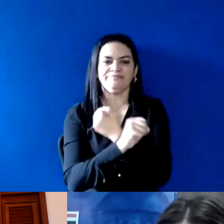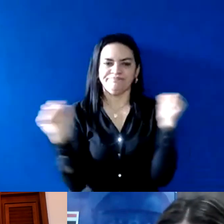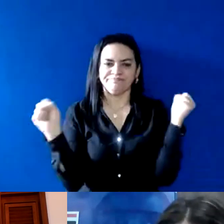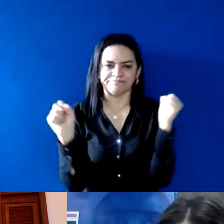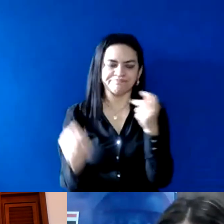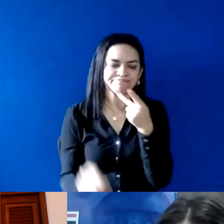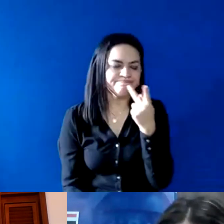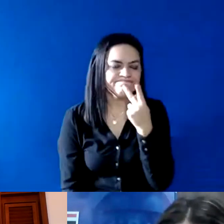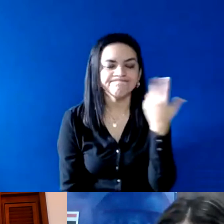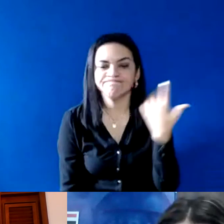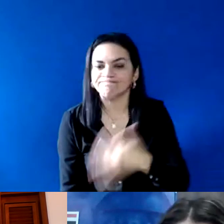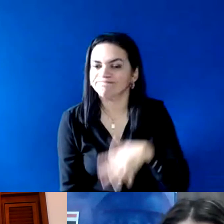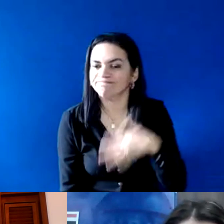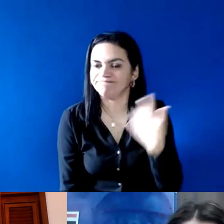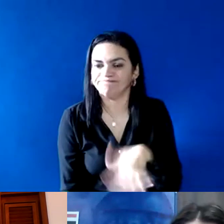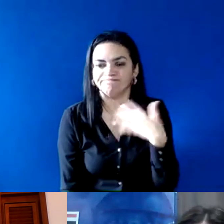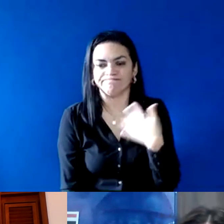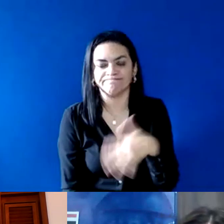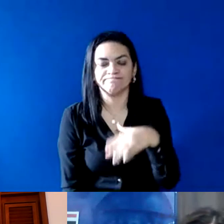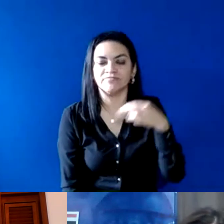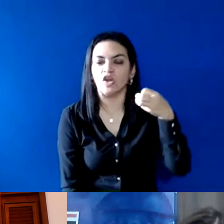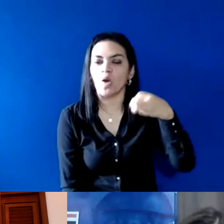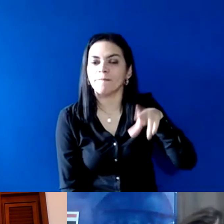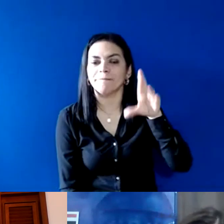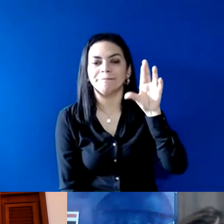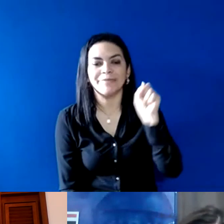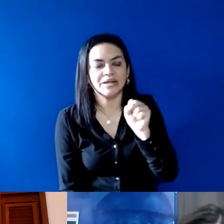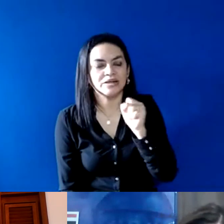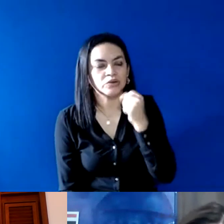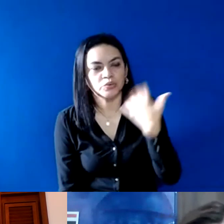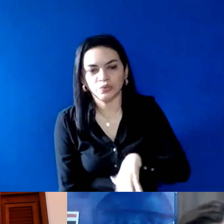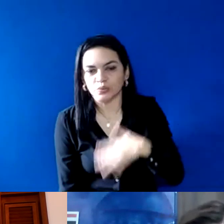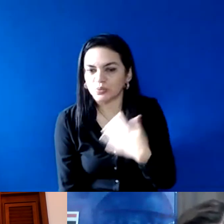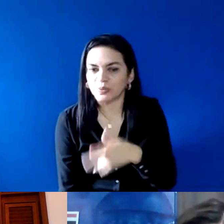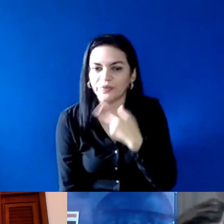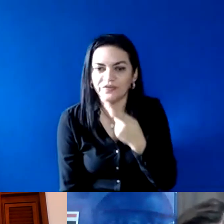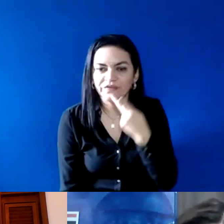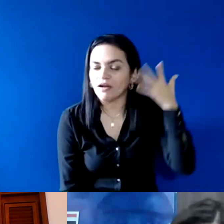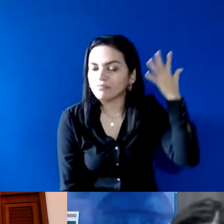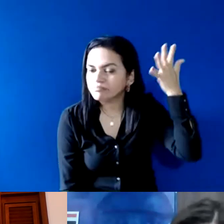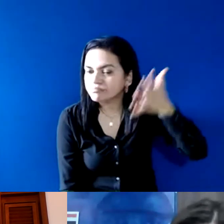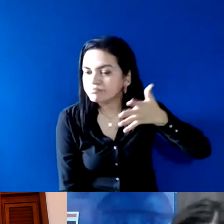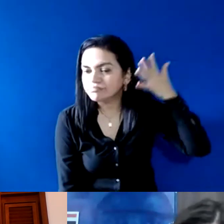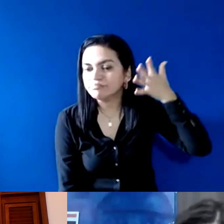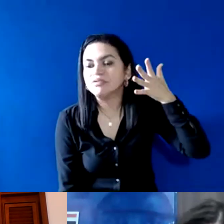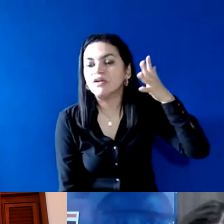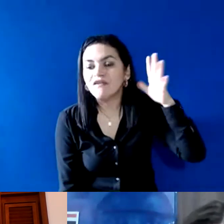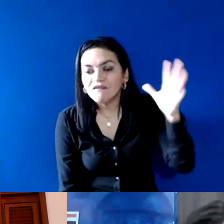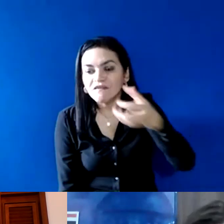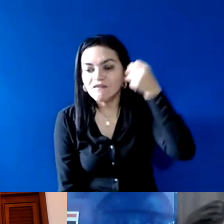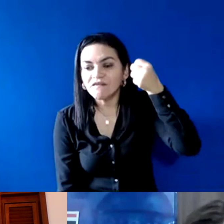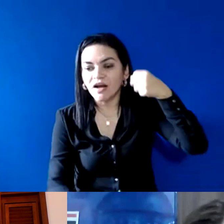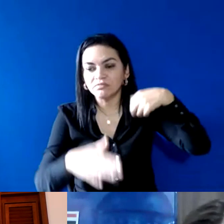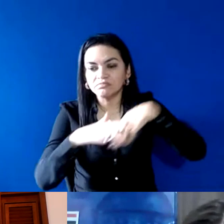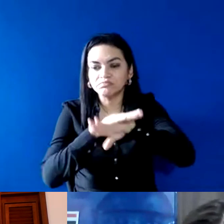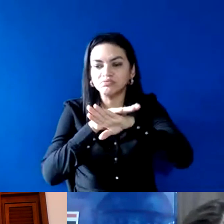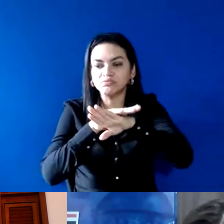assim brilhante, a fala de Marcos foi brilhante, ela vai ficar guardada conosco na